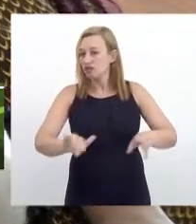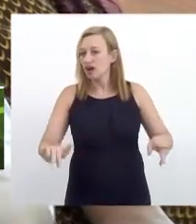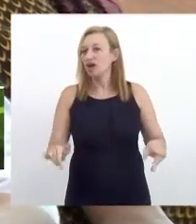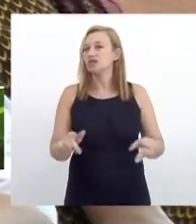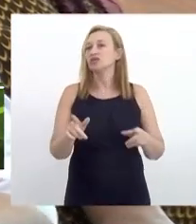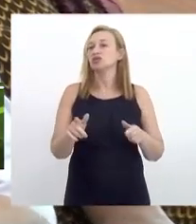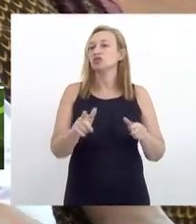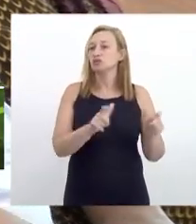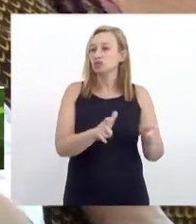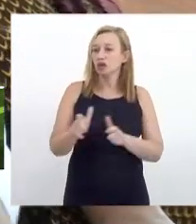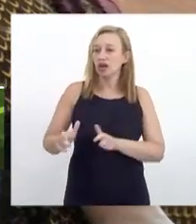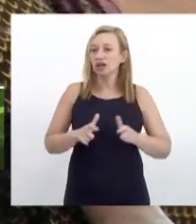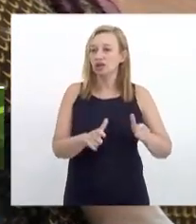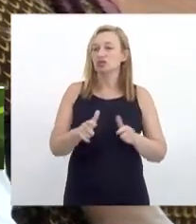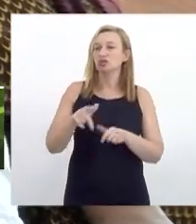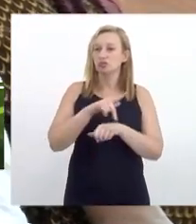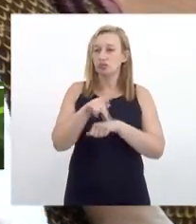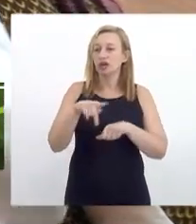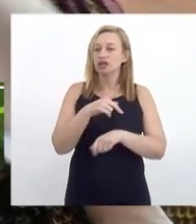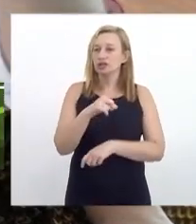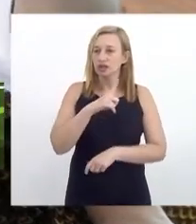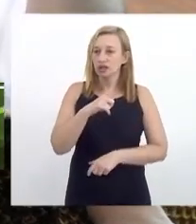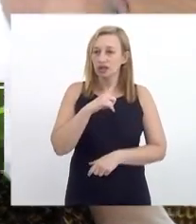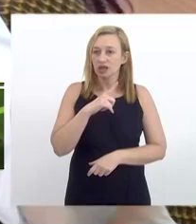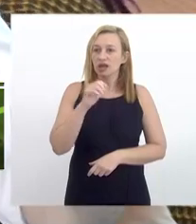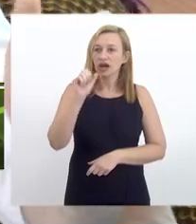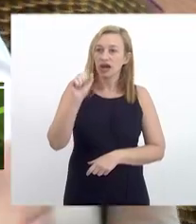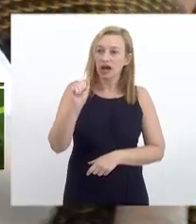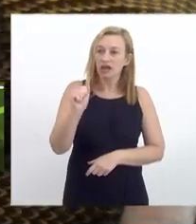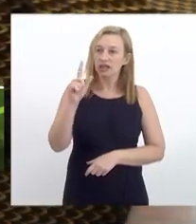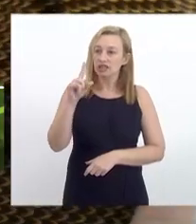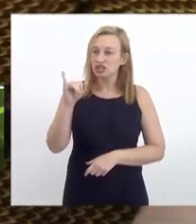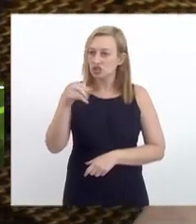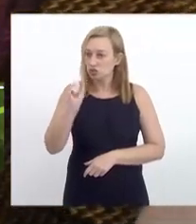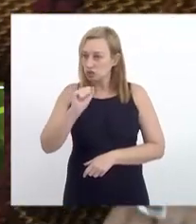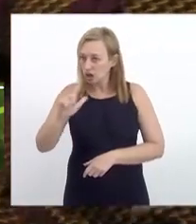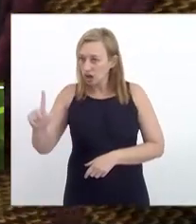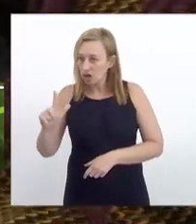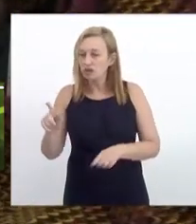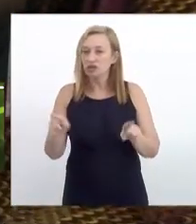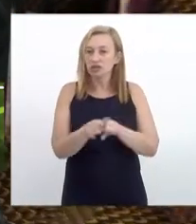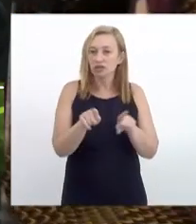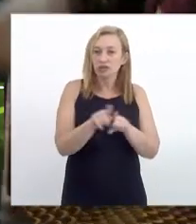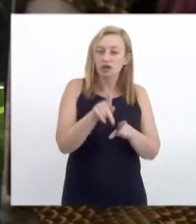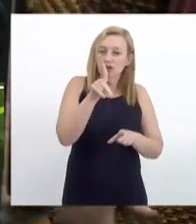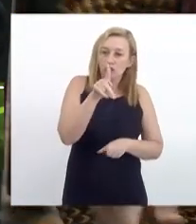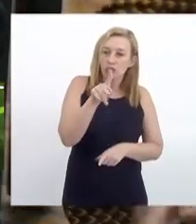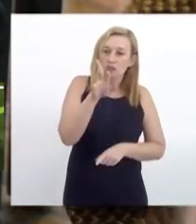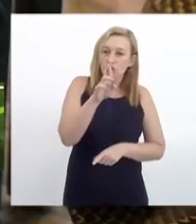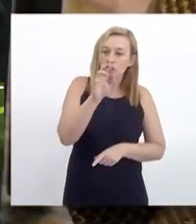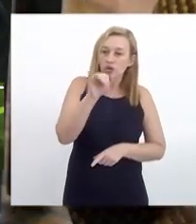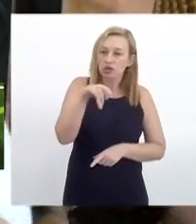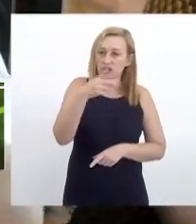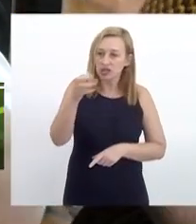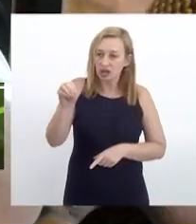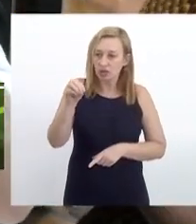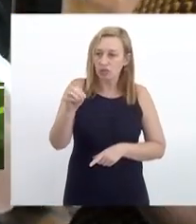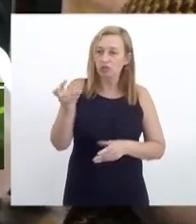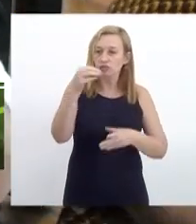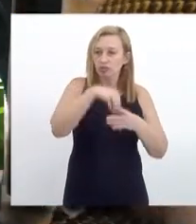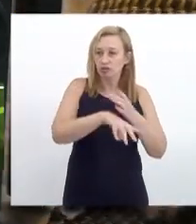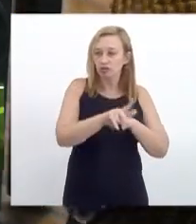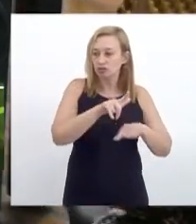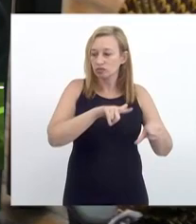Em vários lugares do país Tem isso Adicional E promoção e progressão Por dentro da carreira